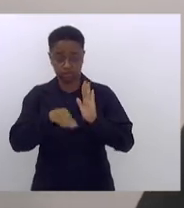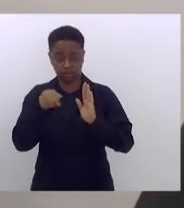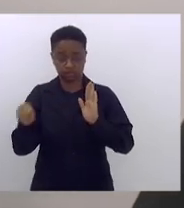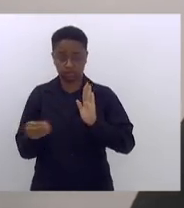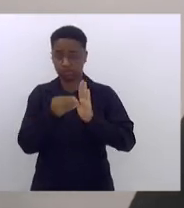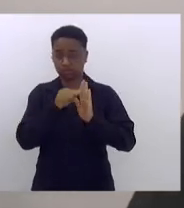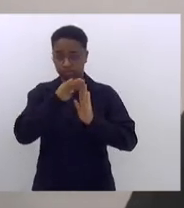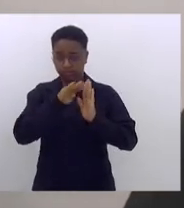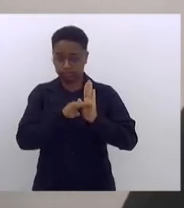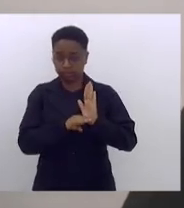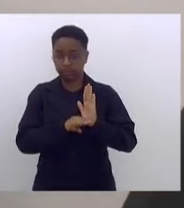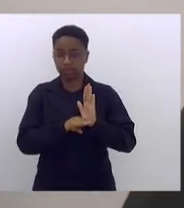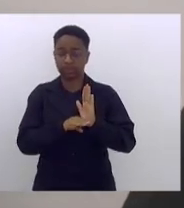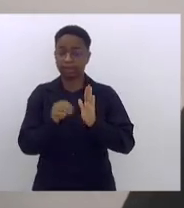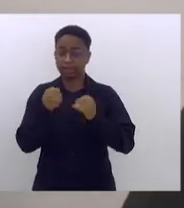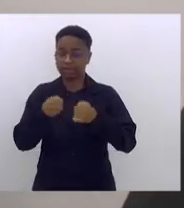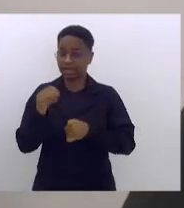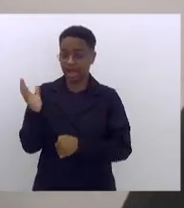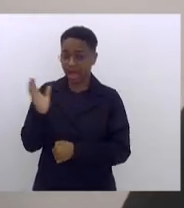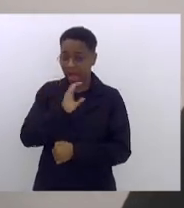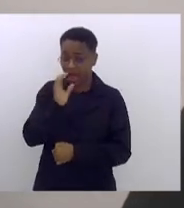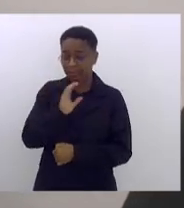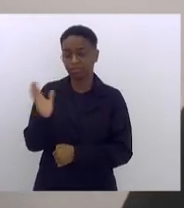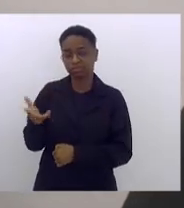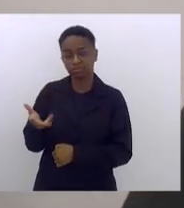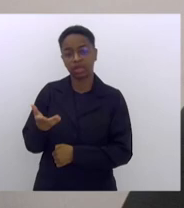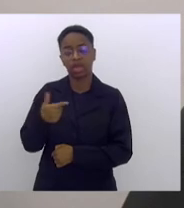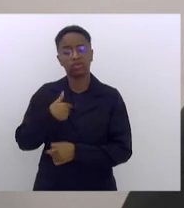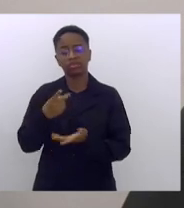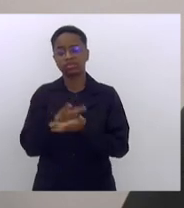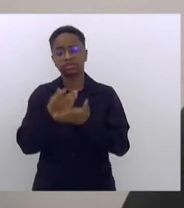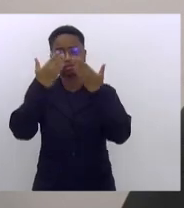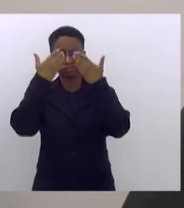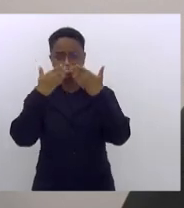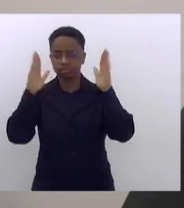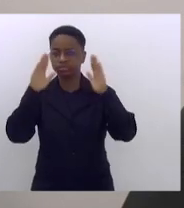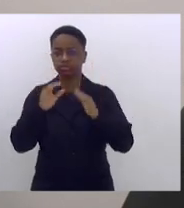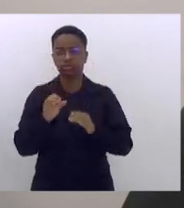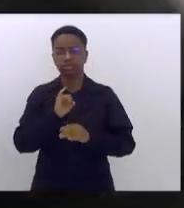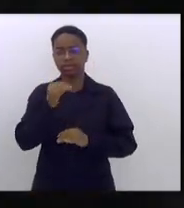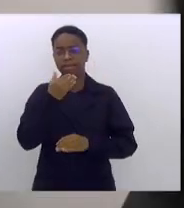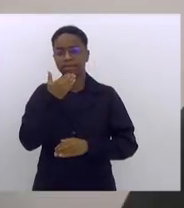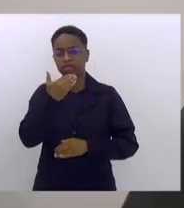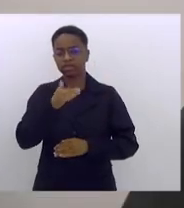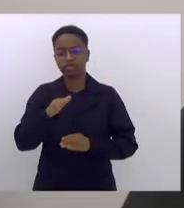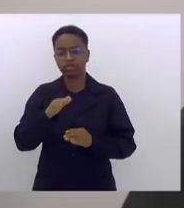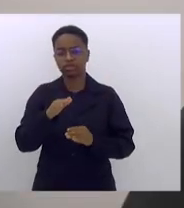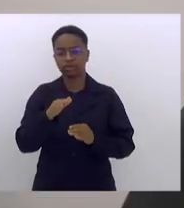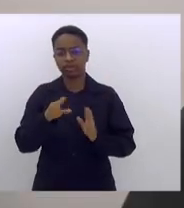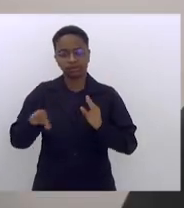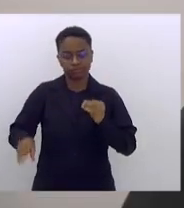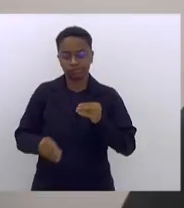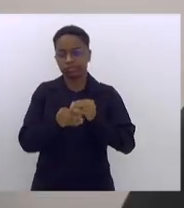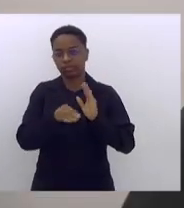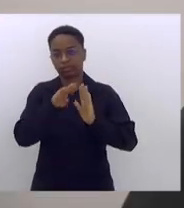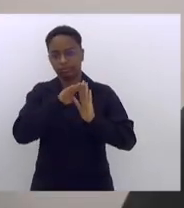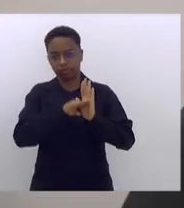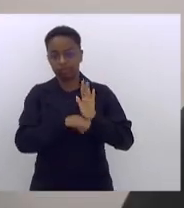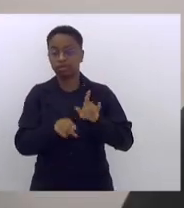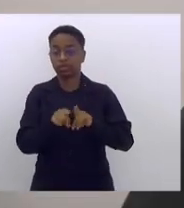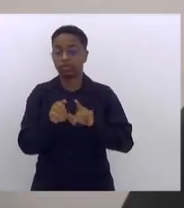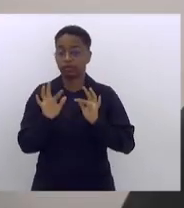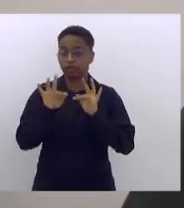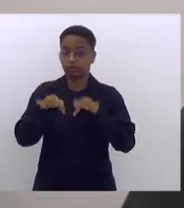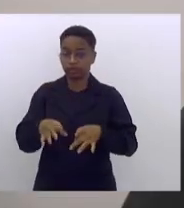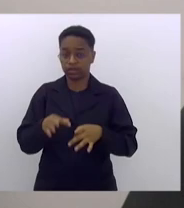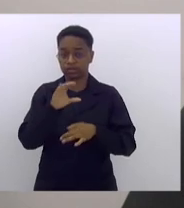maior celeridade, com maior brevidade, eu sempre estive aberto a qualquer pedido de inclusão de pautas na CCJ. Aliás, ao fim das sessões na